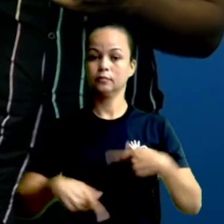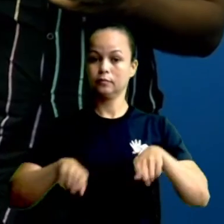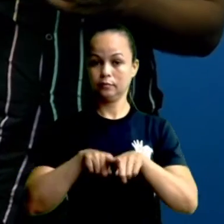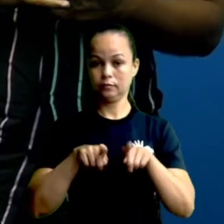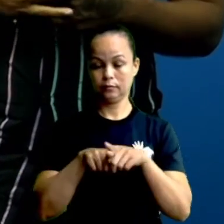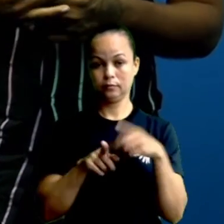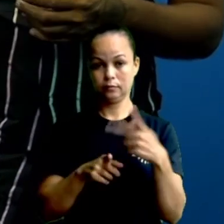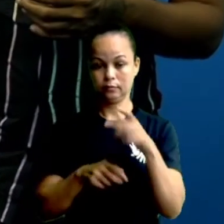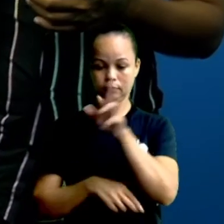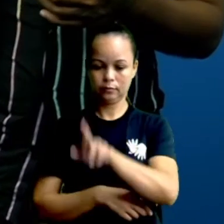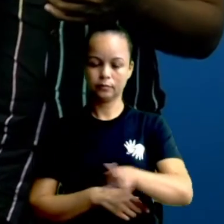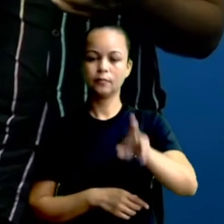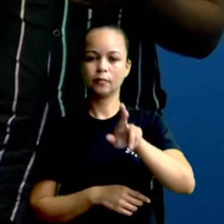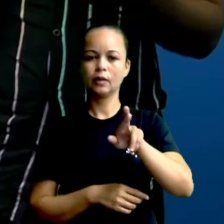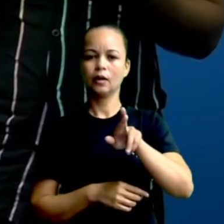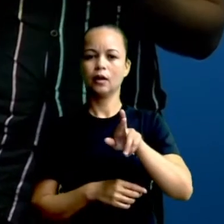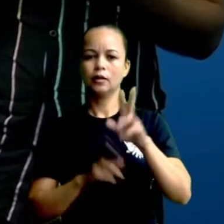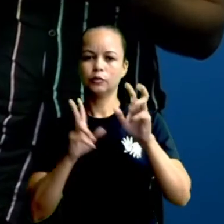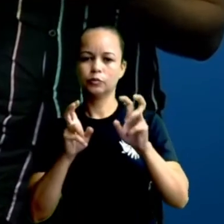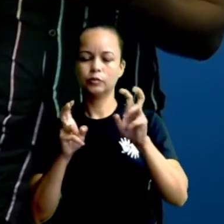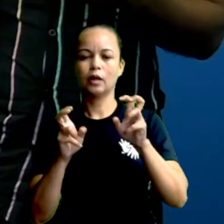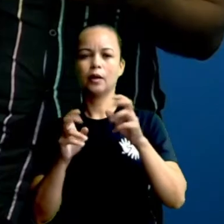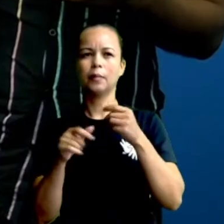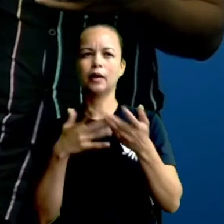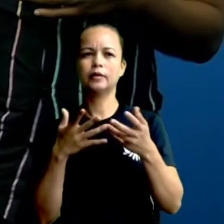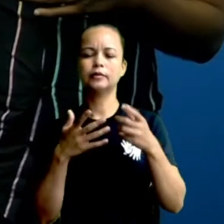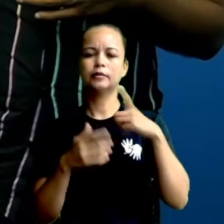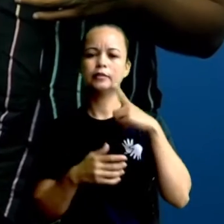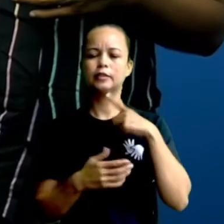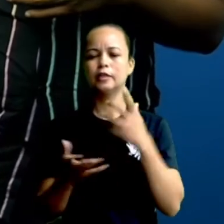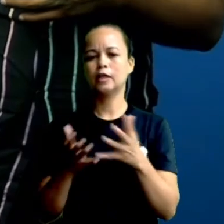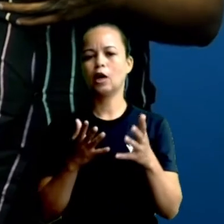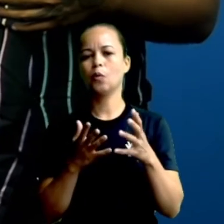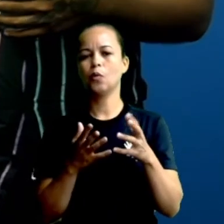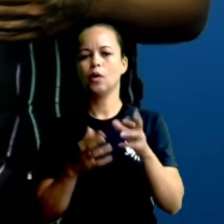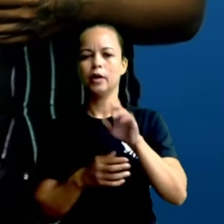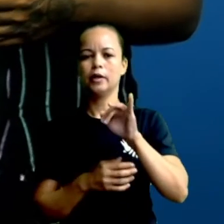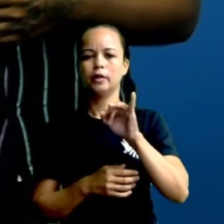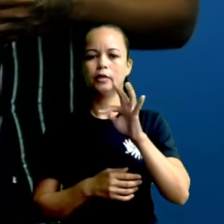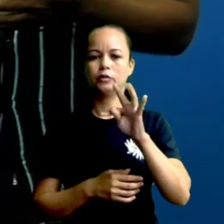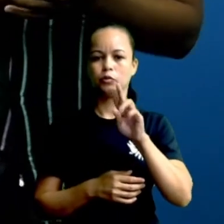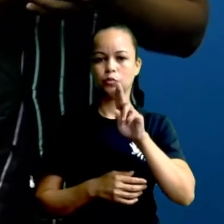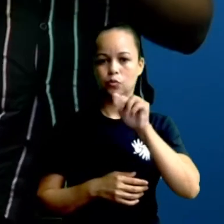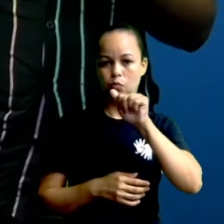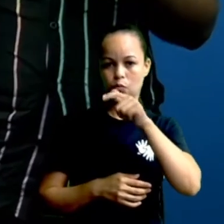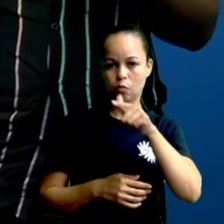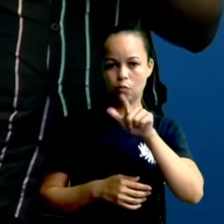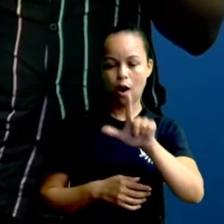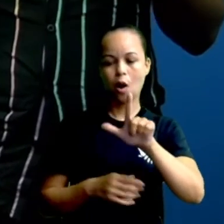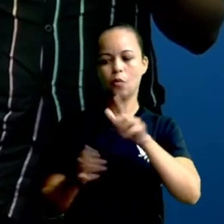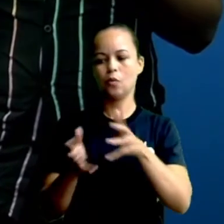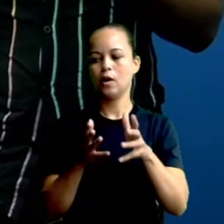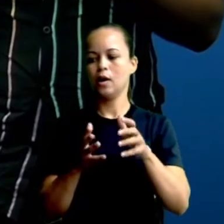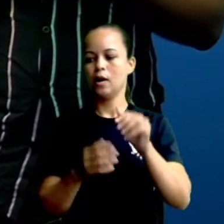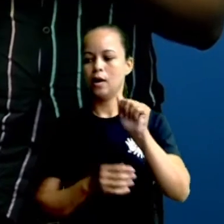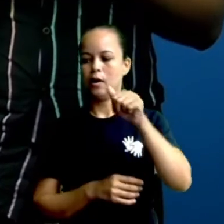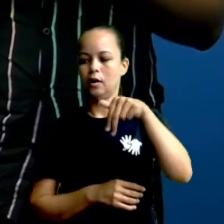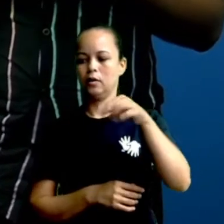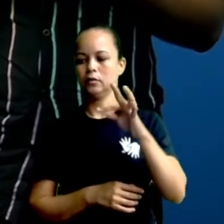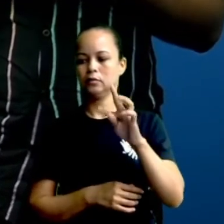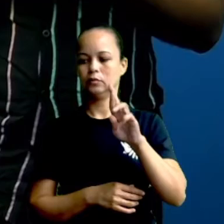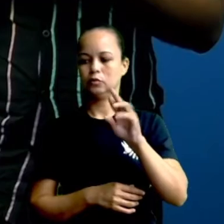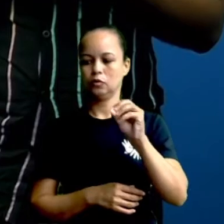desse aspecto religioso, eles tinham um ritual chamado ritual de antropofagia, que vocês já devem